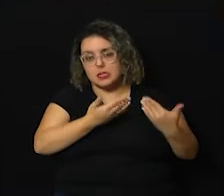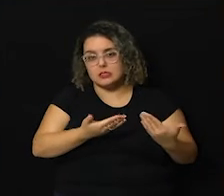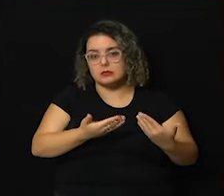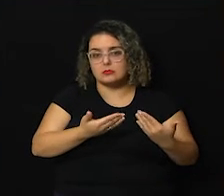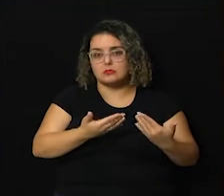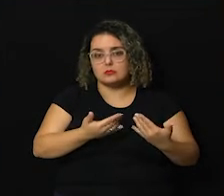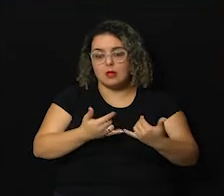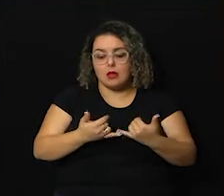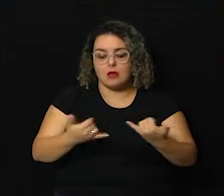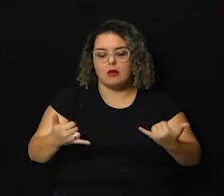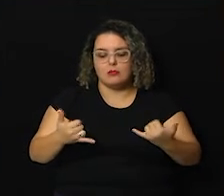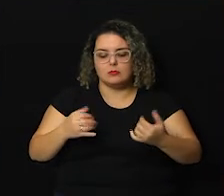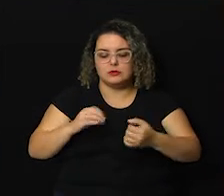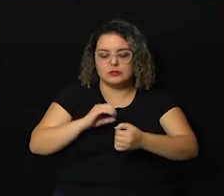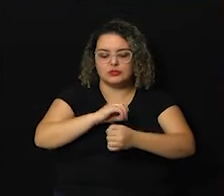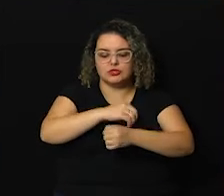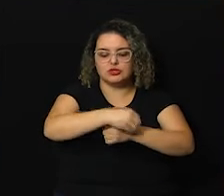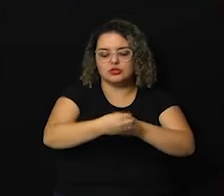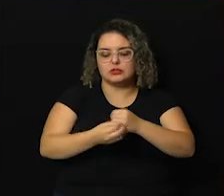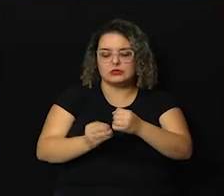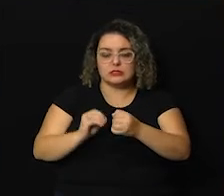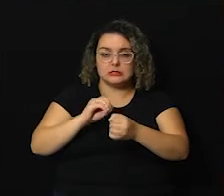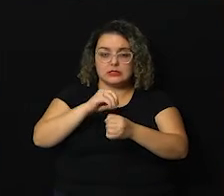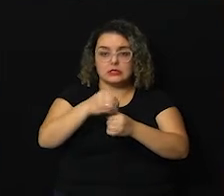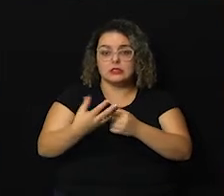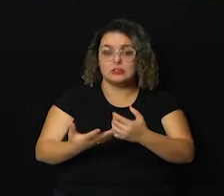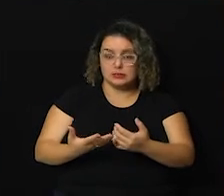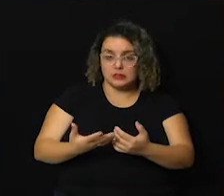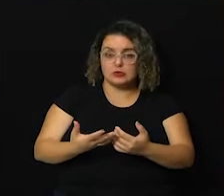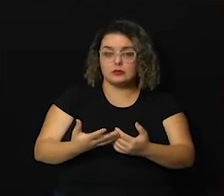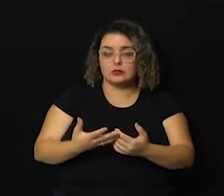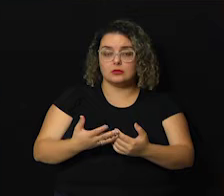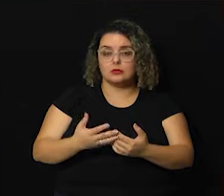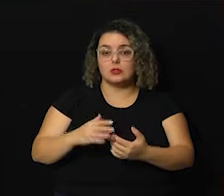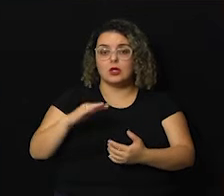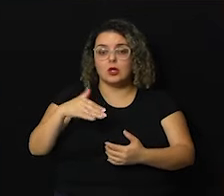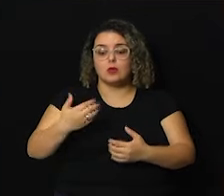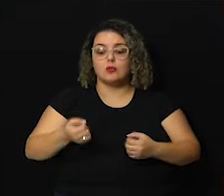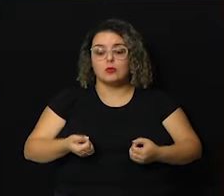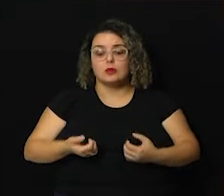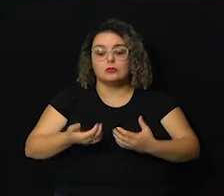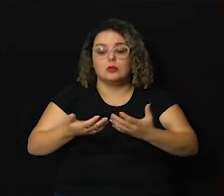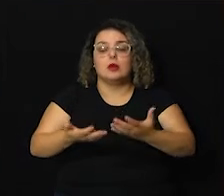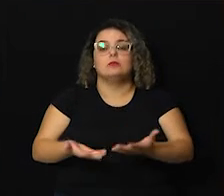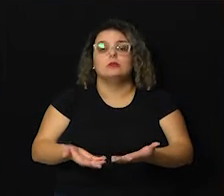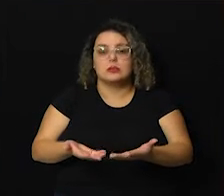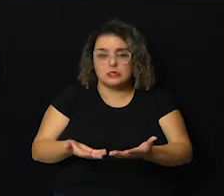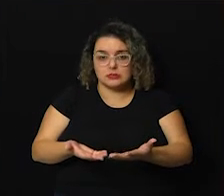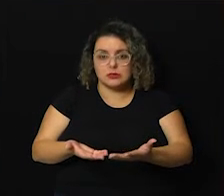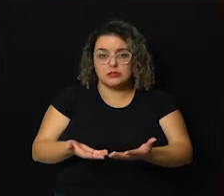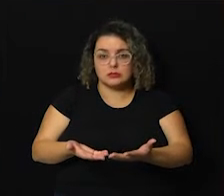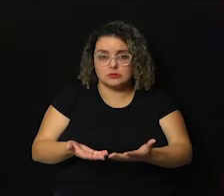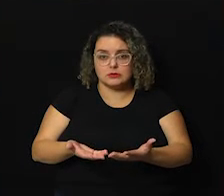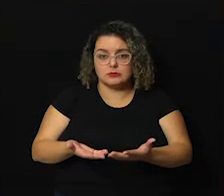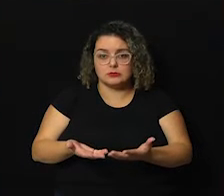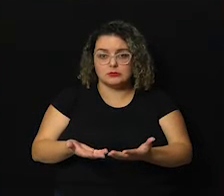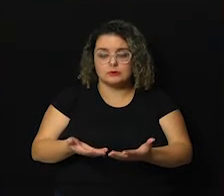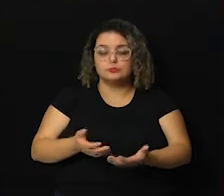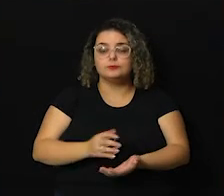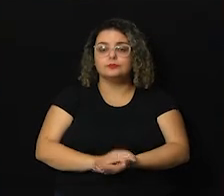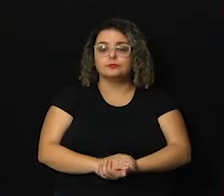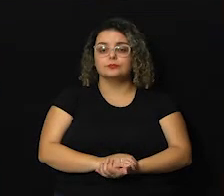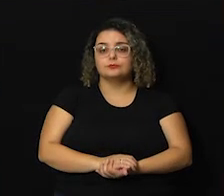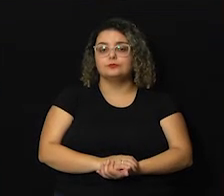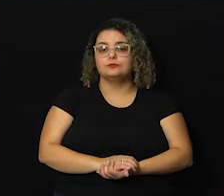carga energética das células e que, quando essas moléculas apresentam alguma